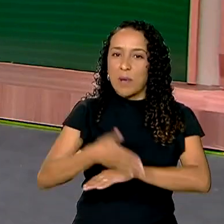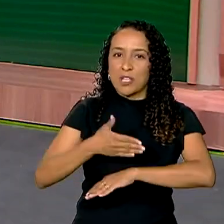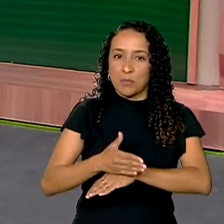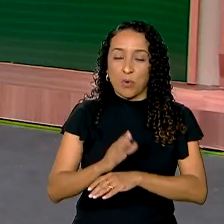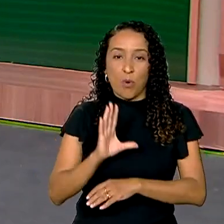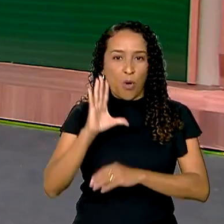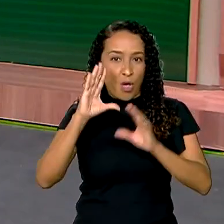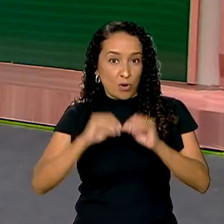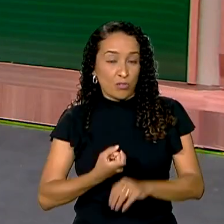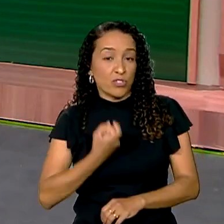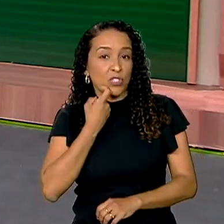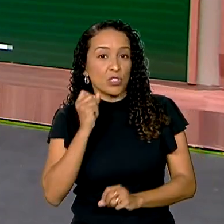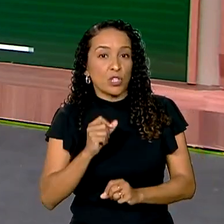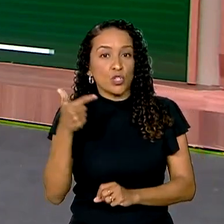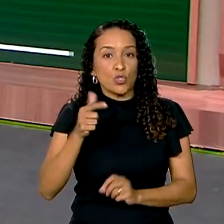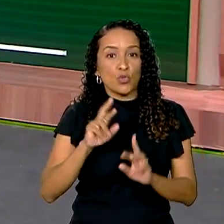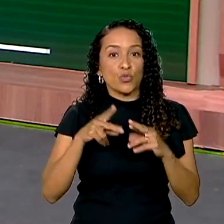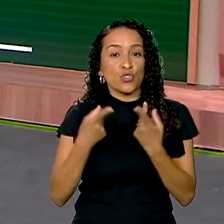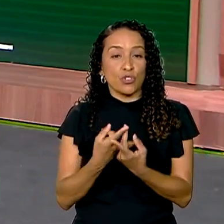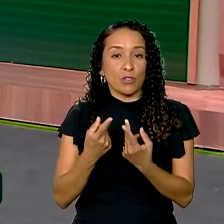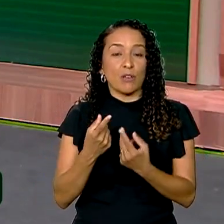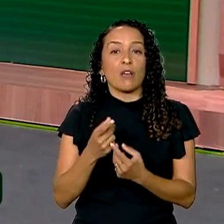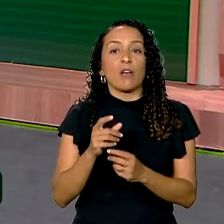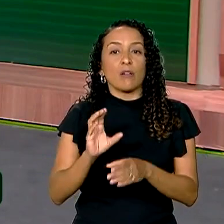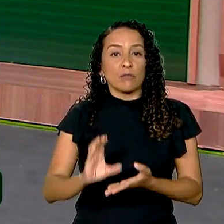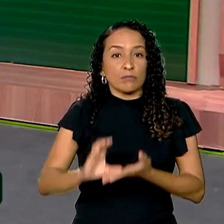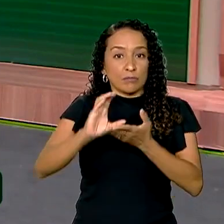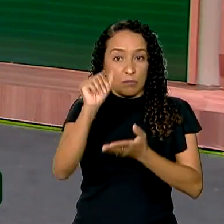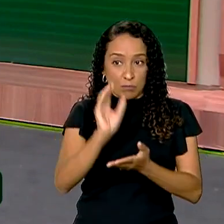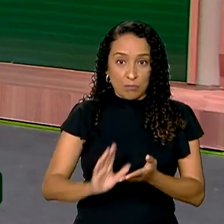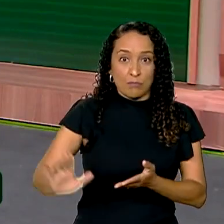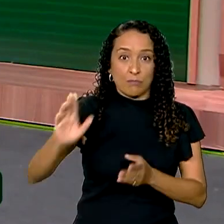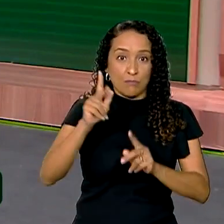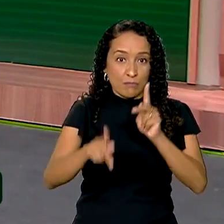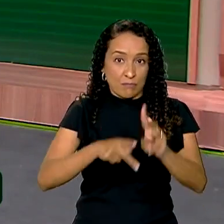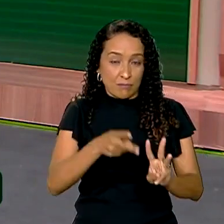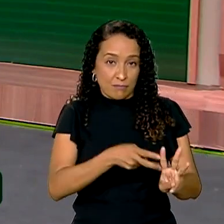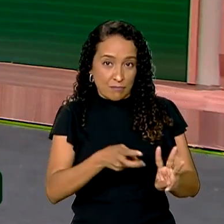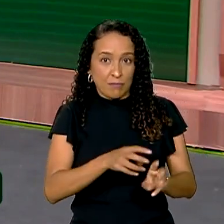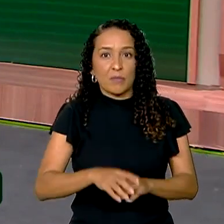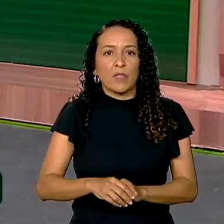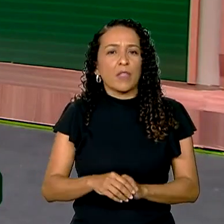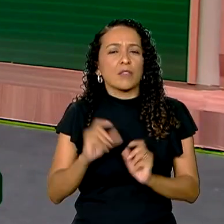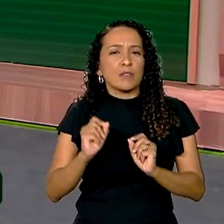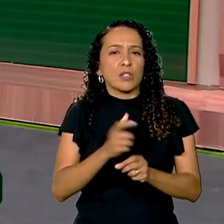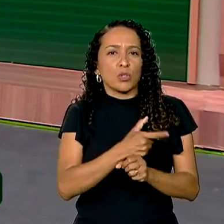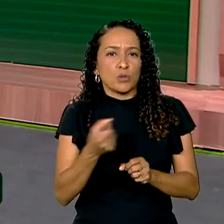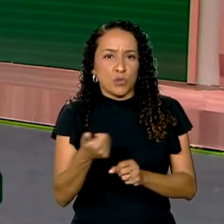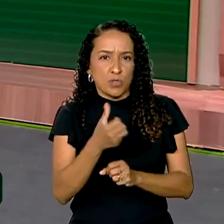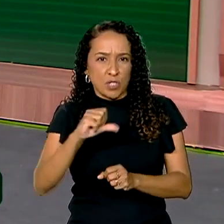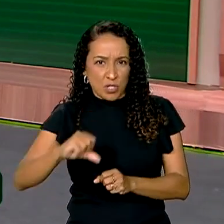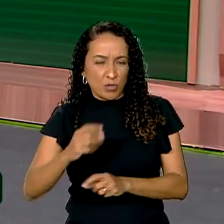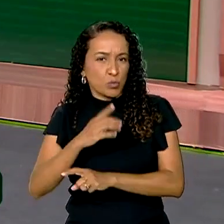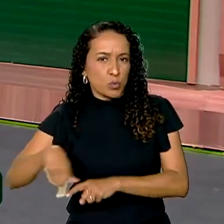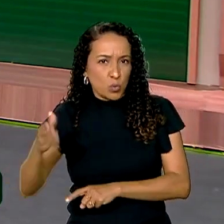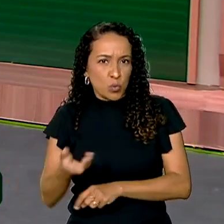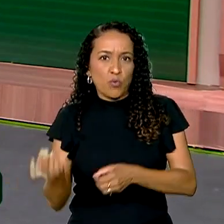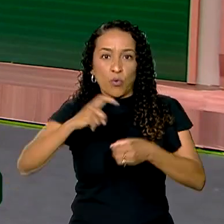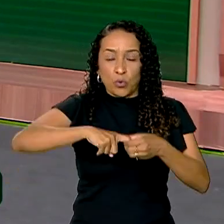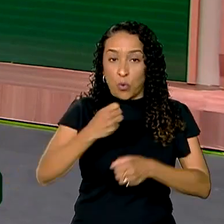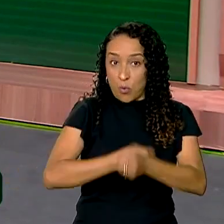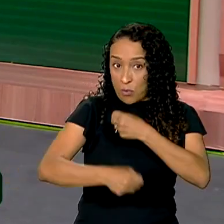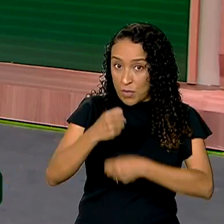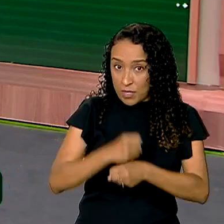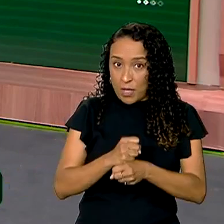noite desta quinta-feira do segundo dia de reunião do Conselho de Política Indigenista. Extinto em 2019 e restabelecido no